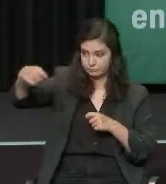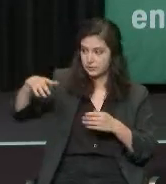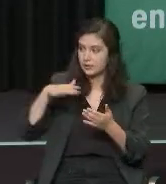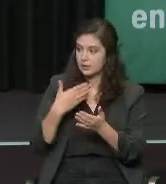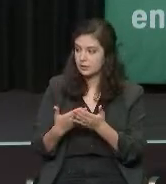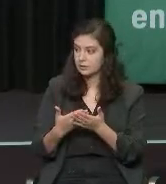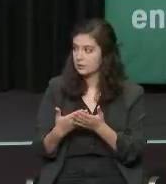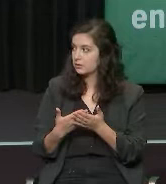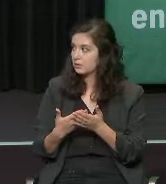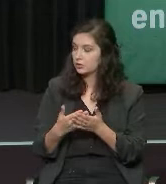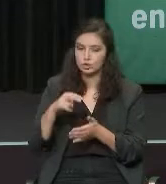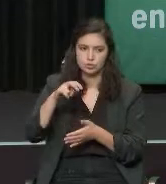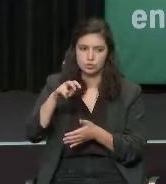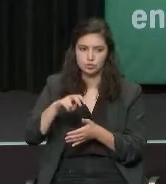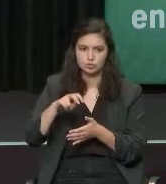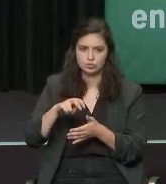largura. Já